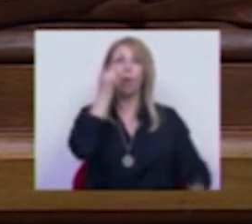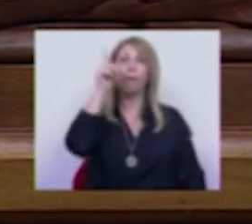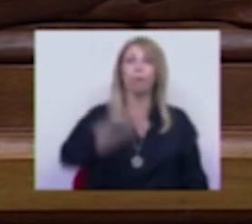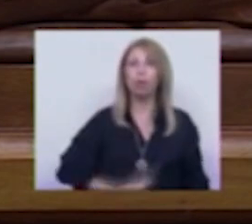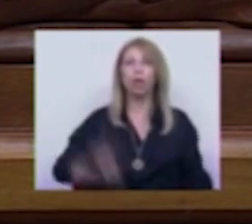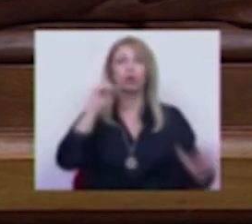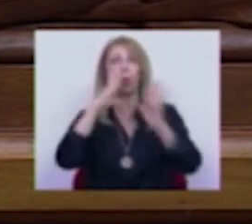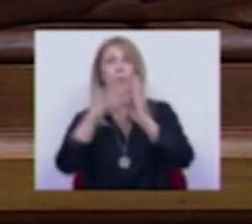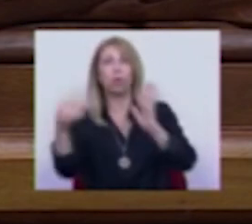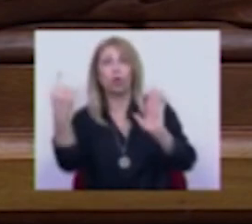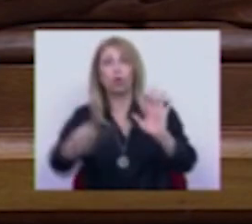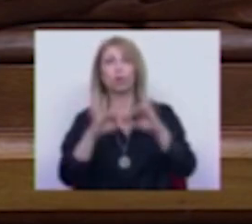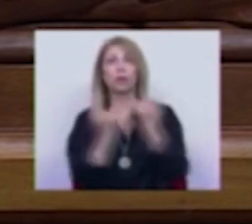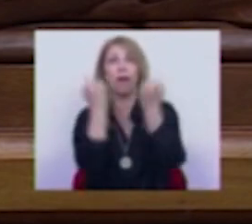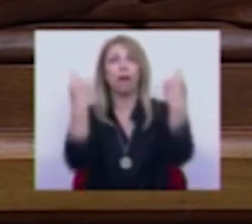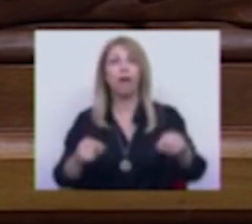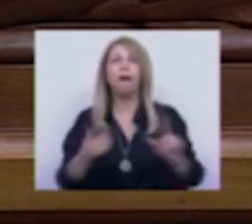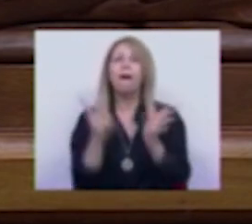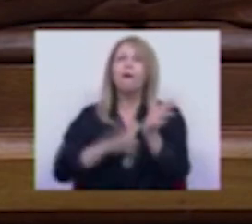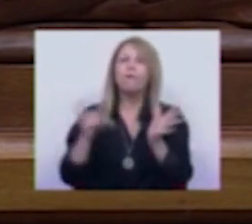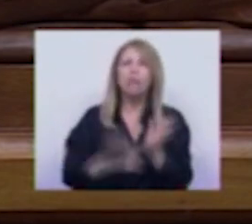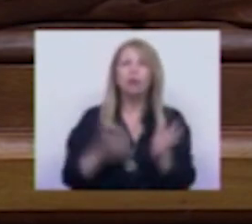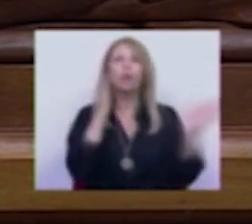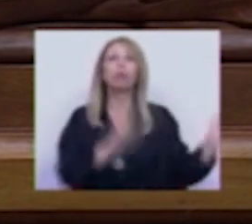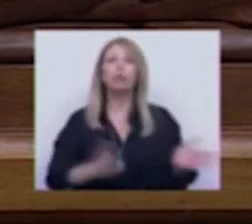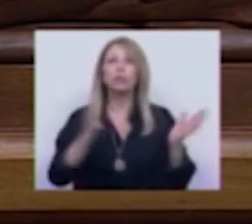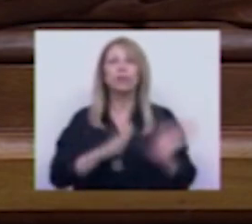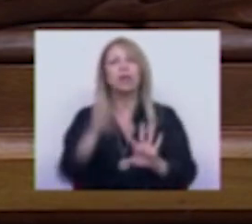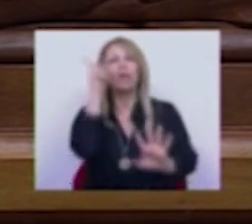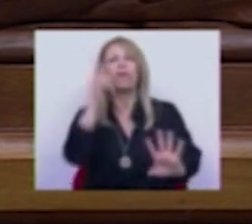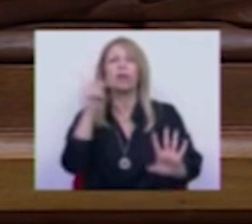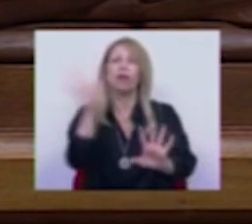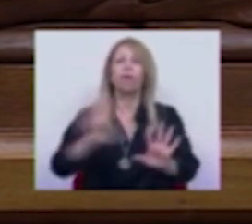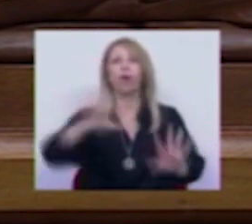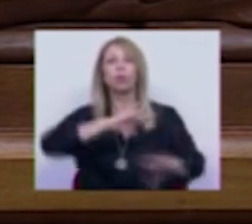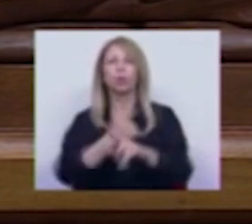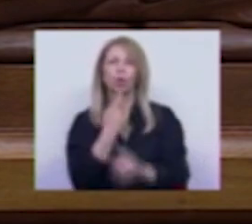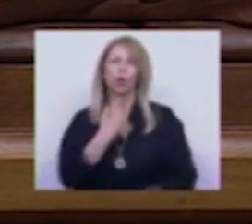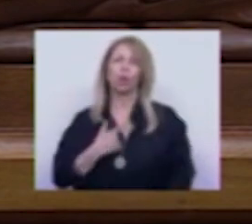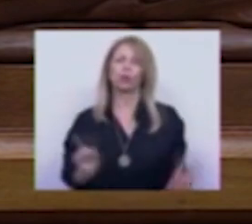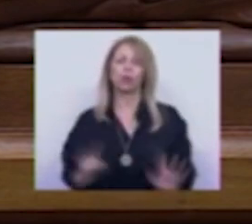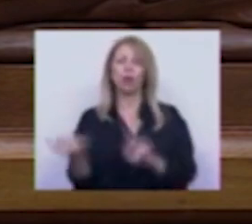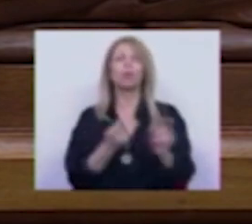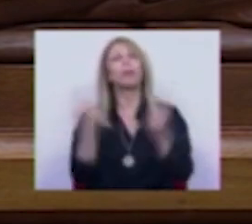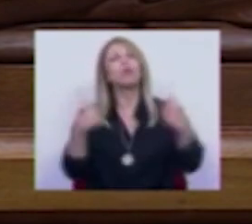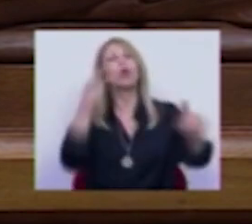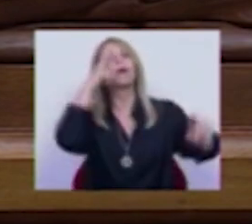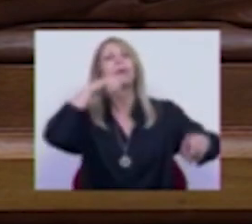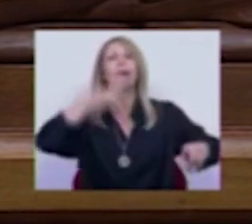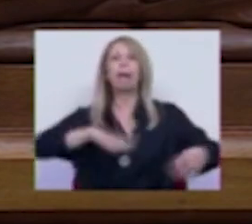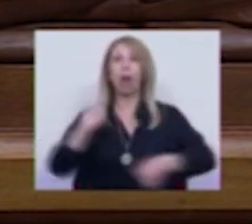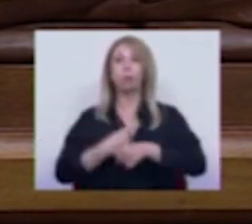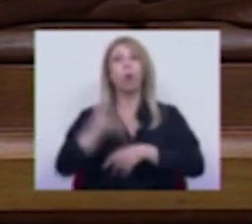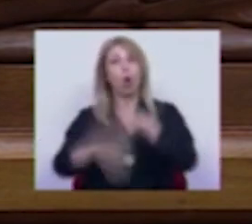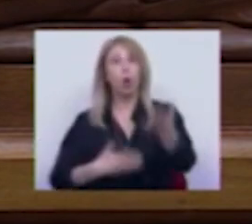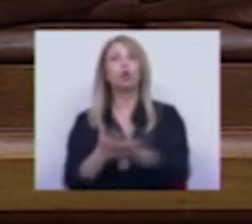Falta produzir e viver de outro modo. Não nos digam que o debate é entre quem quer simplesmente manter o que existe e quem quer destruir